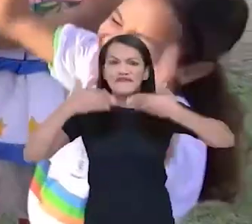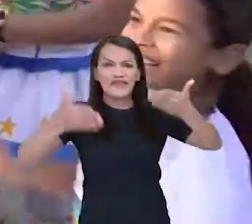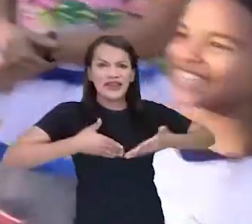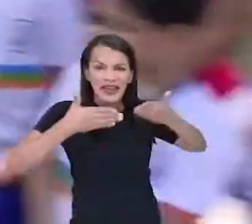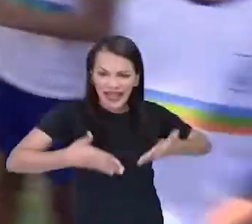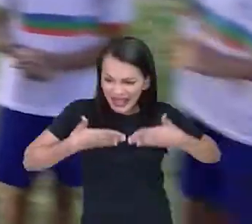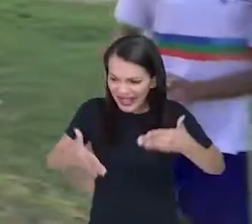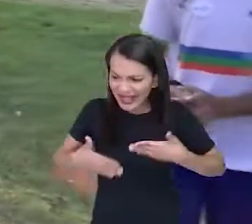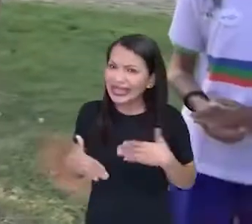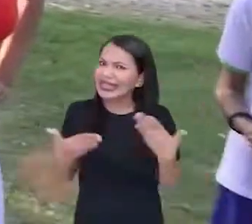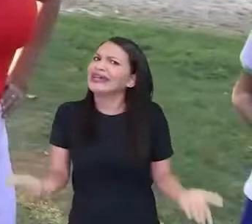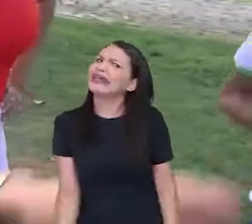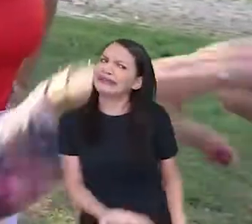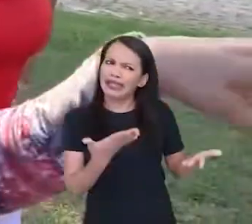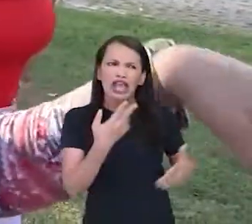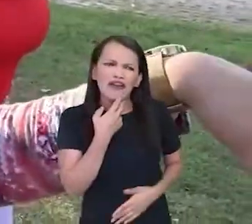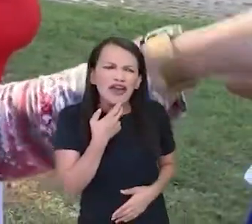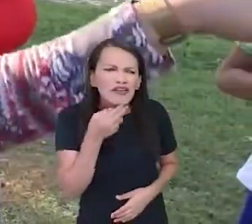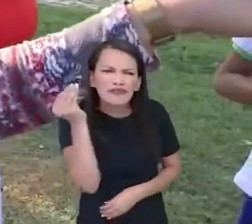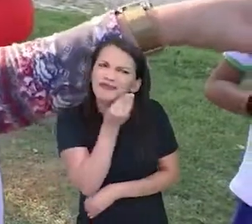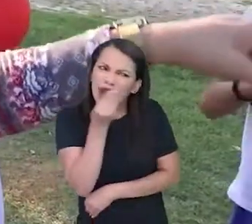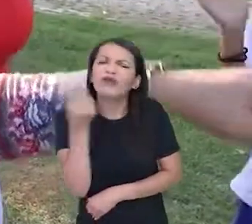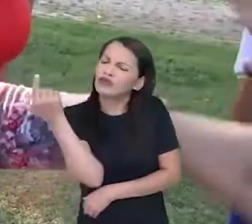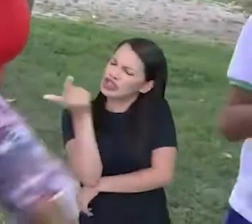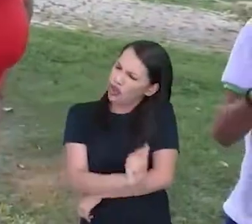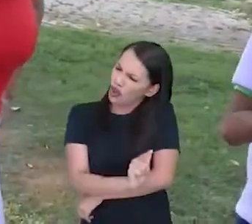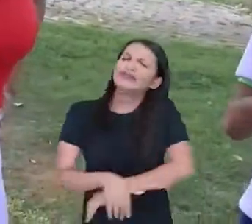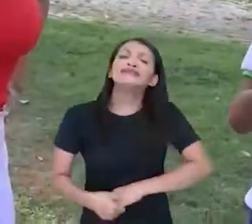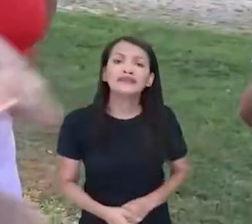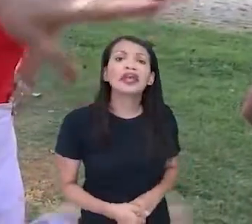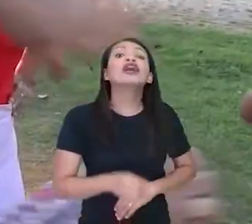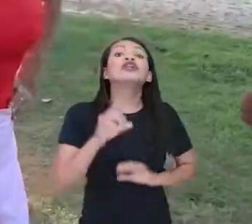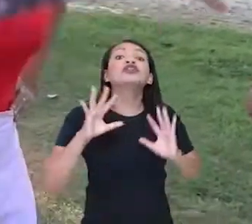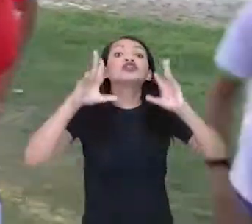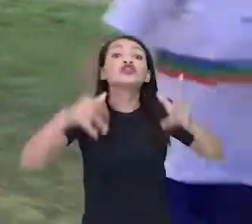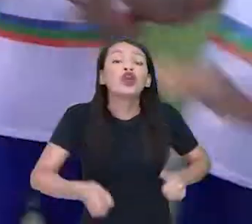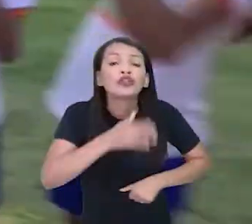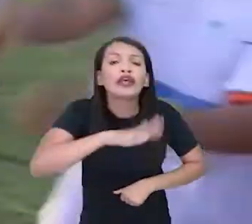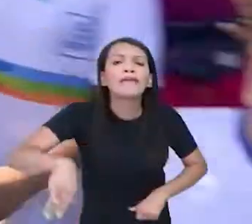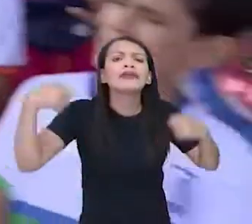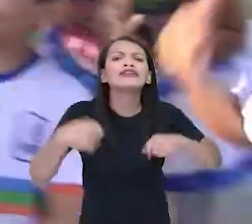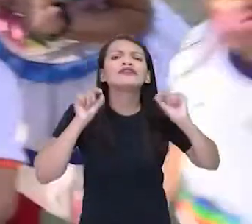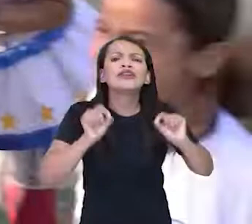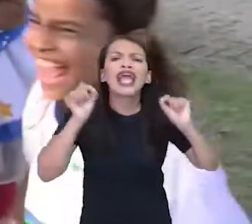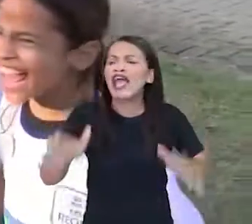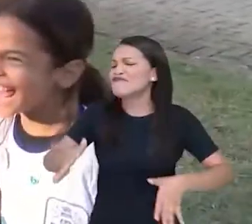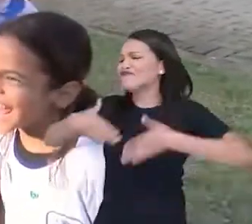Eita tá fraco demais tá fraco demais toda criança tem que ser